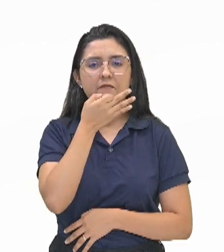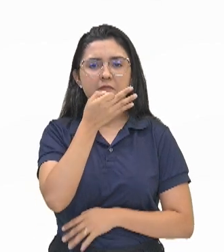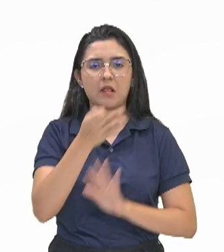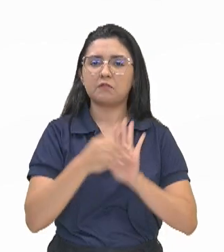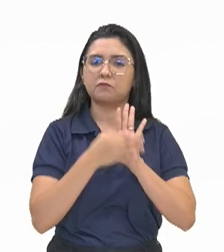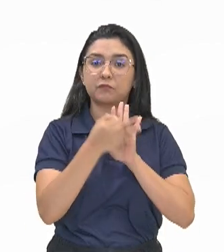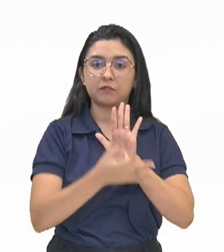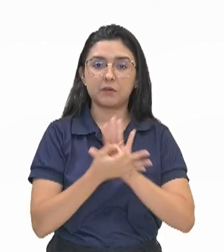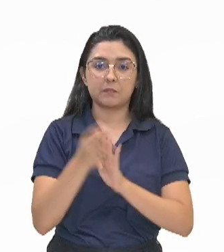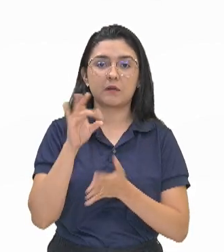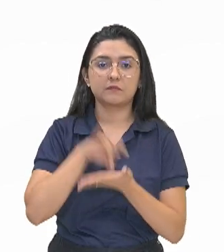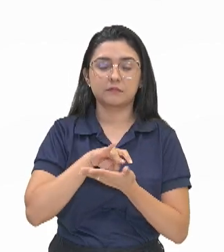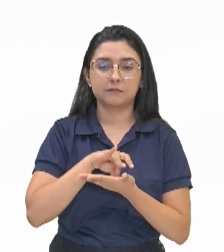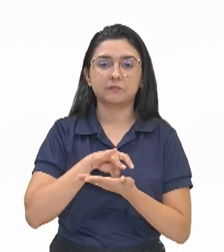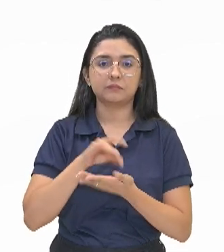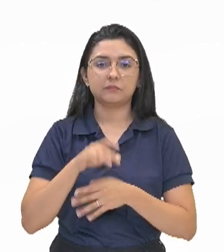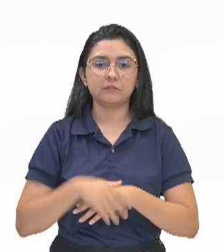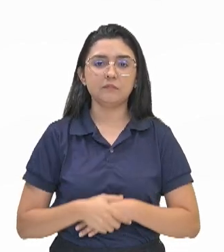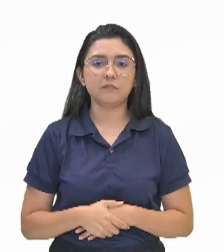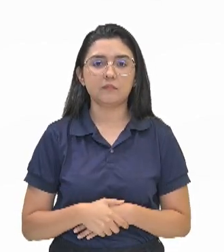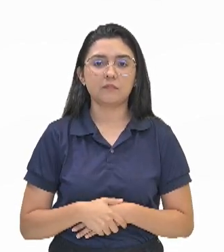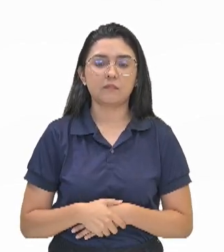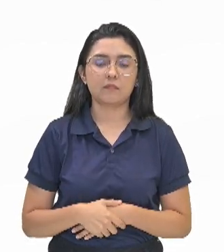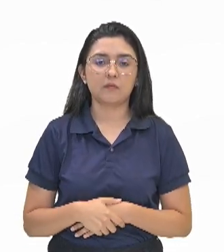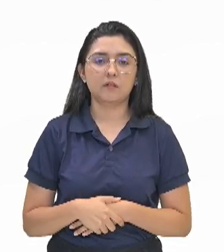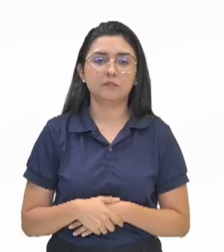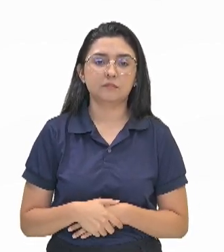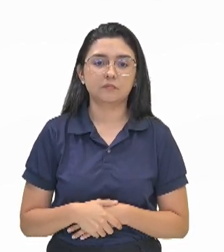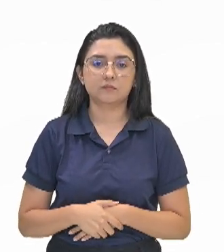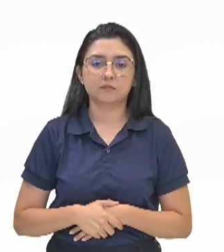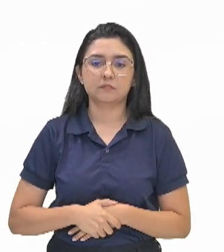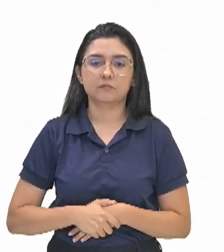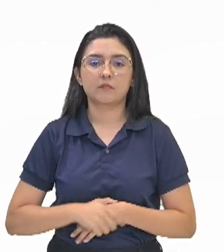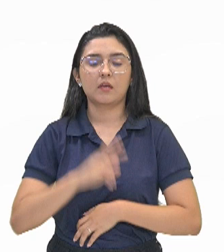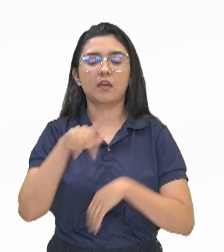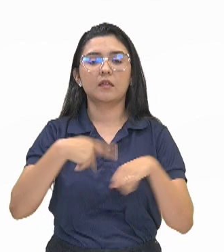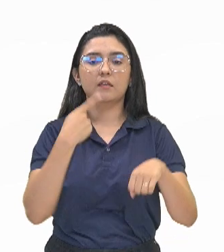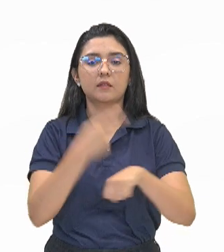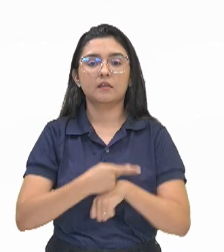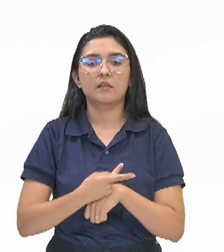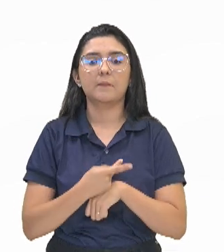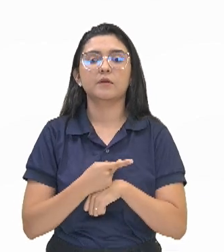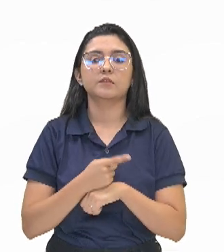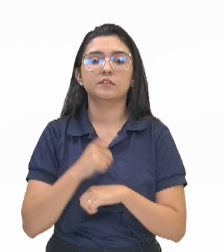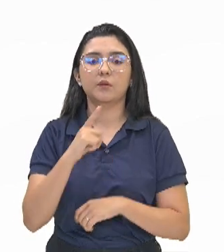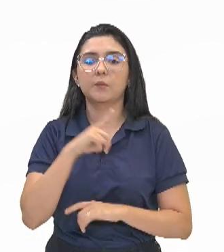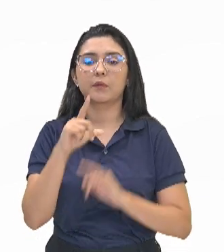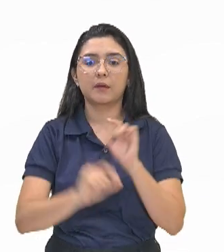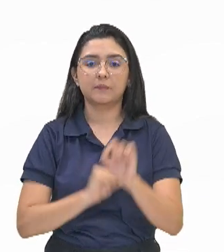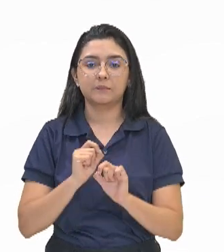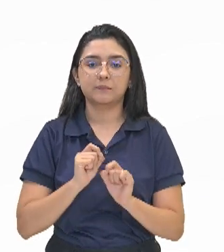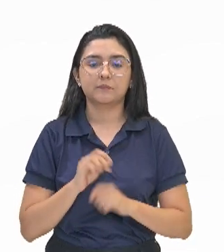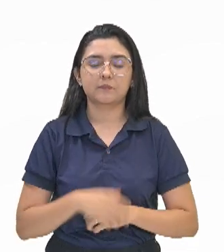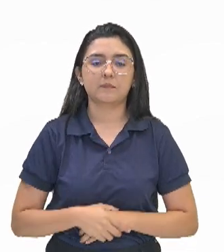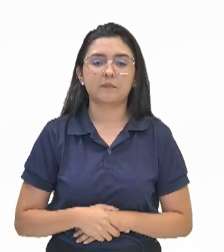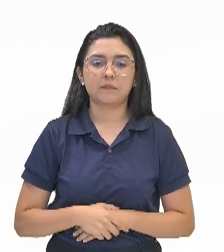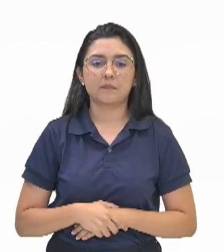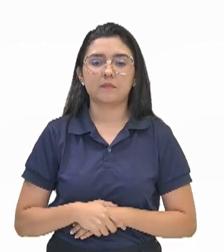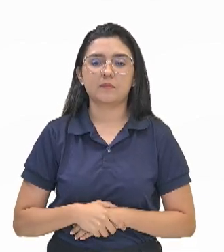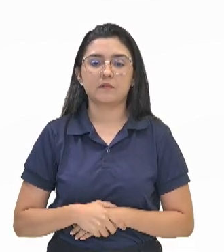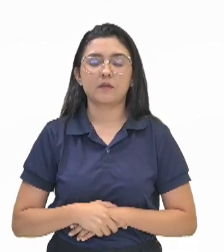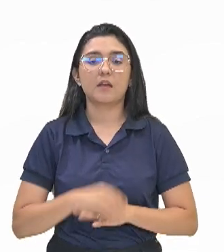uma afirmação, e depois da tese, levantada a tese, a sociedade